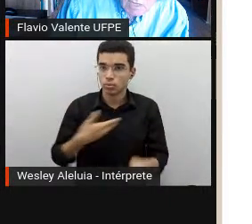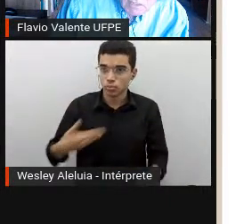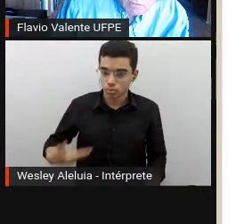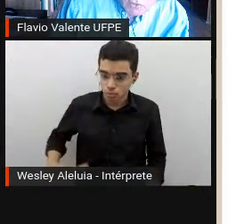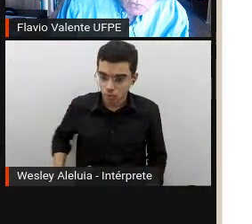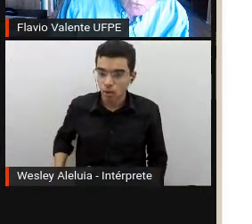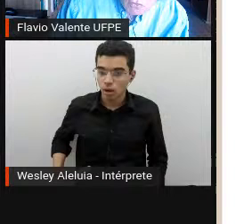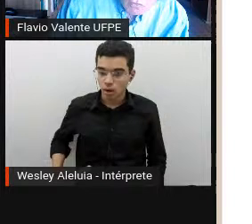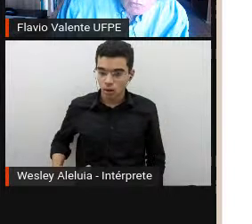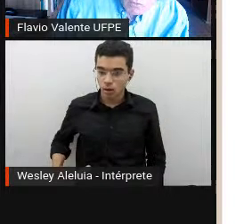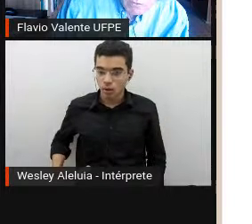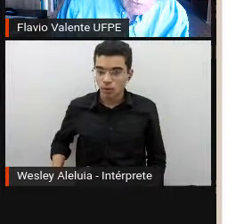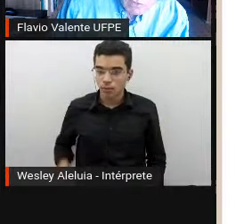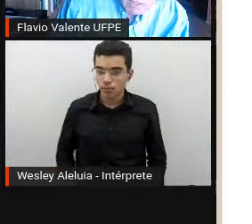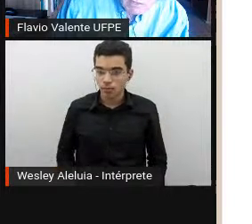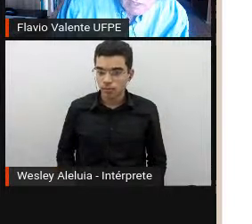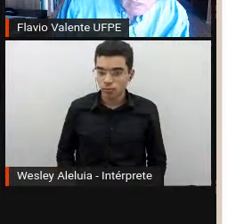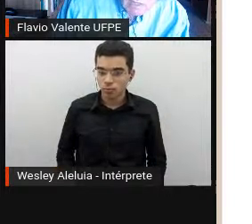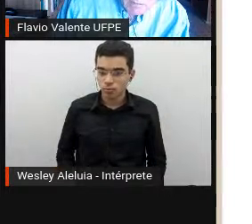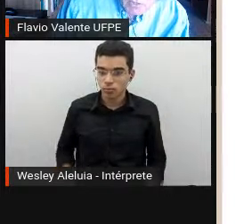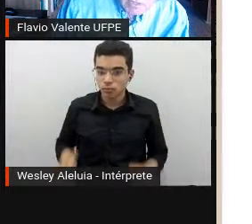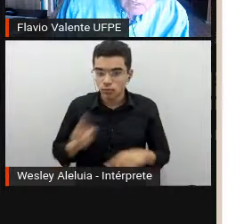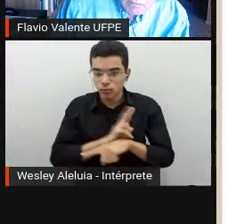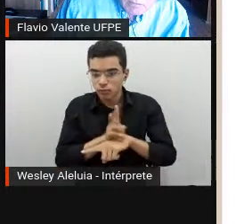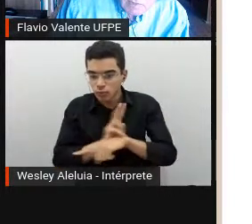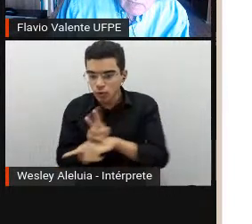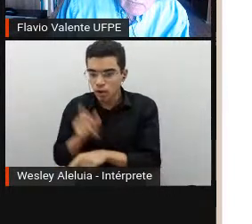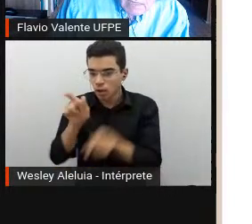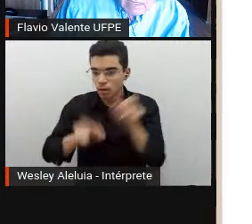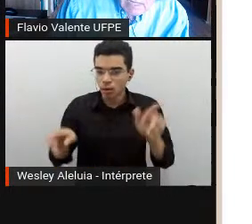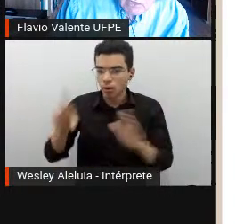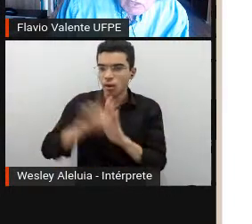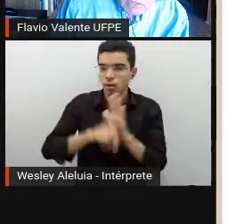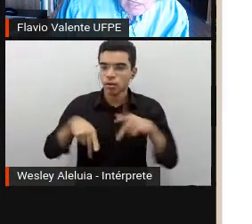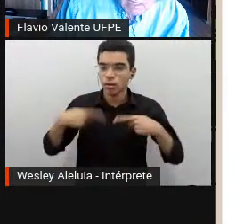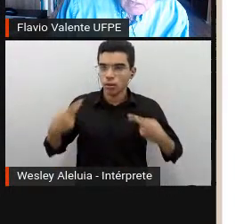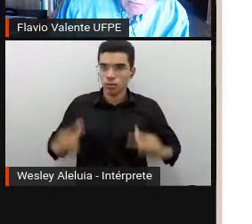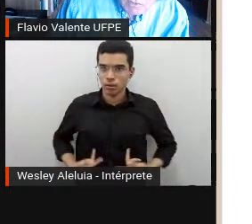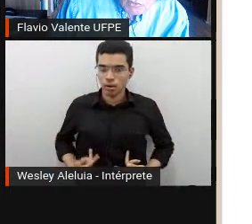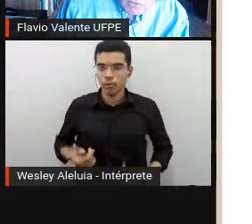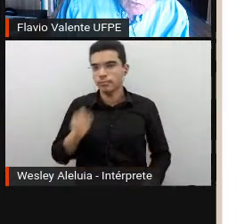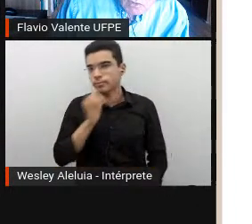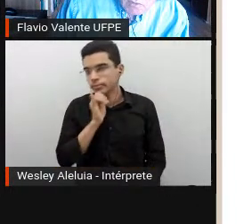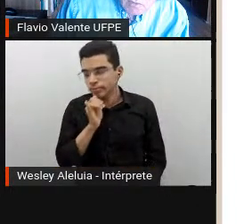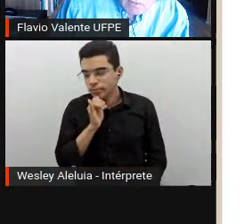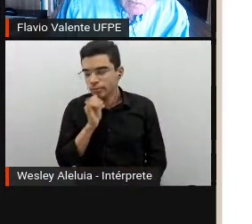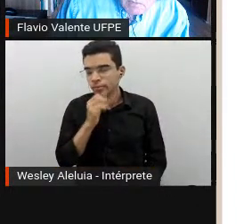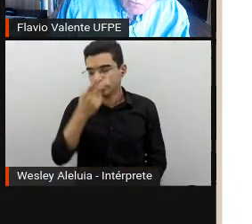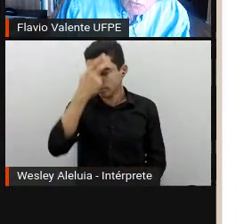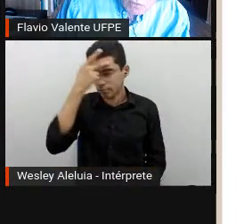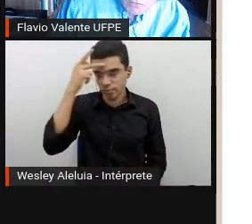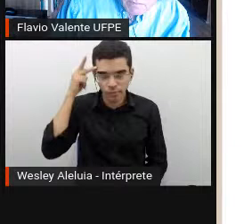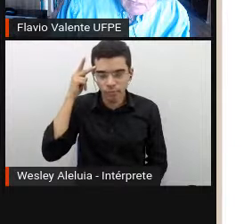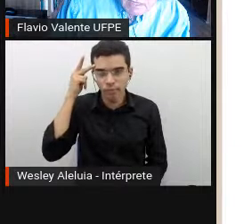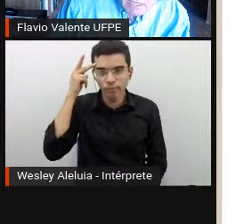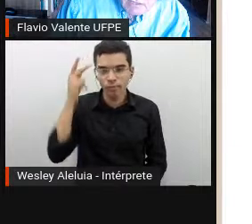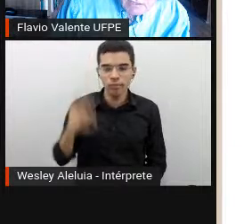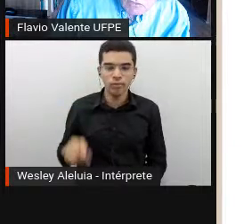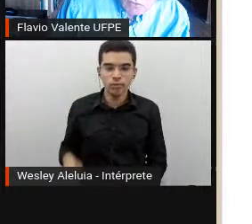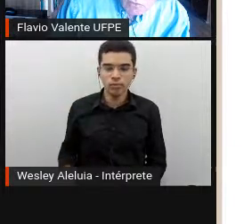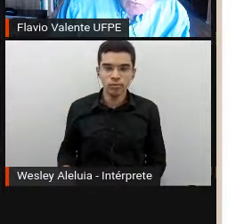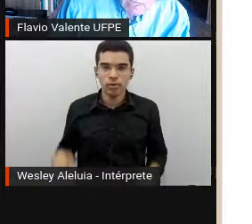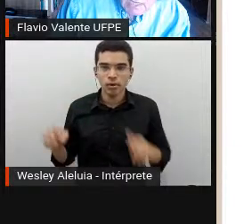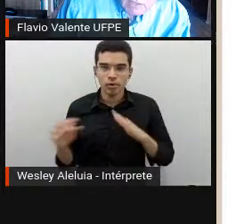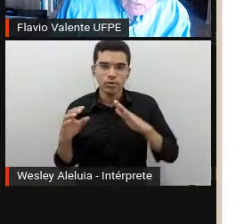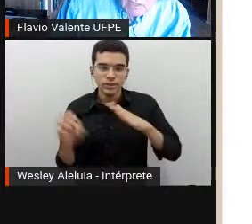alimentação adequada de pessoas ou grupos populacionais. Por exemplo, grilagem de terras, grupos empresariais